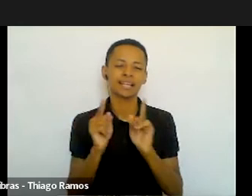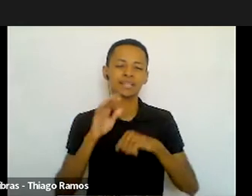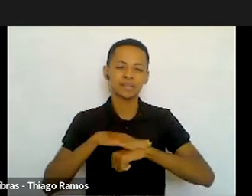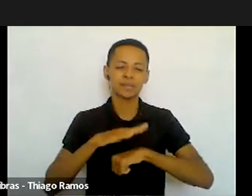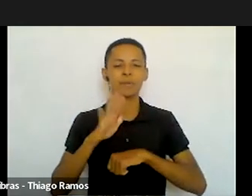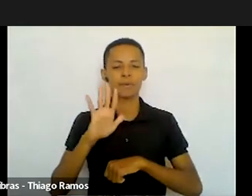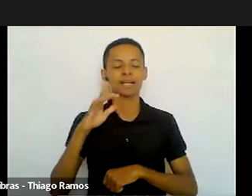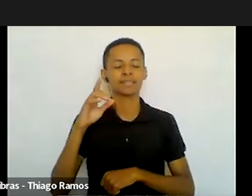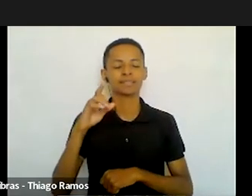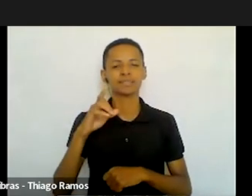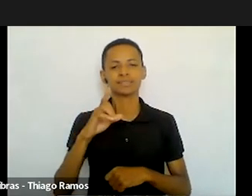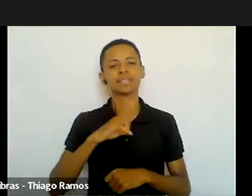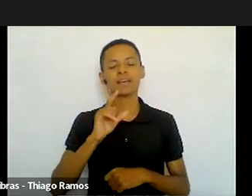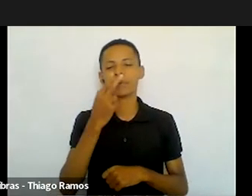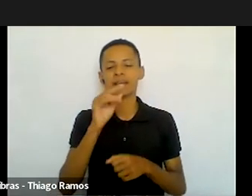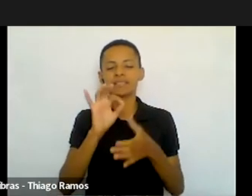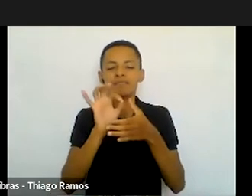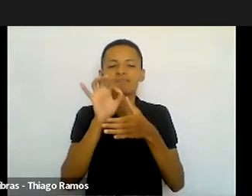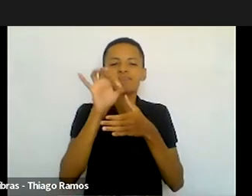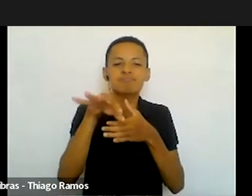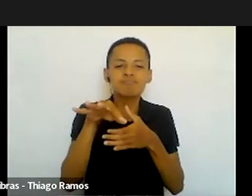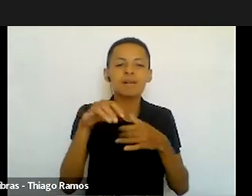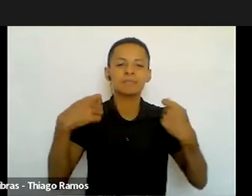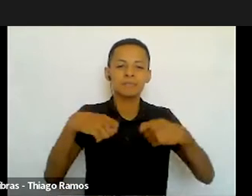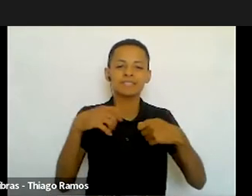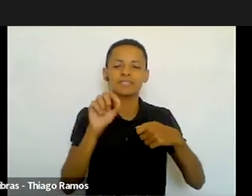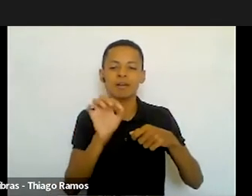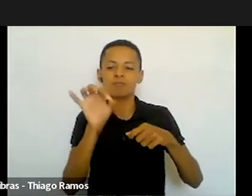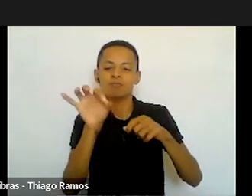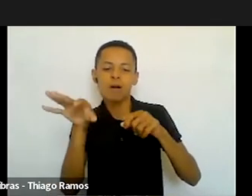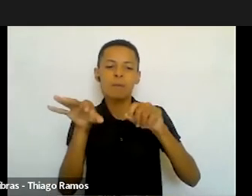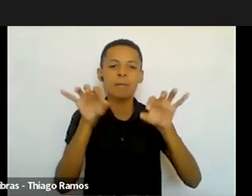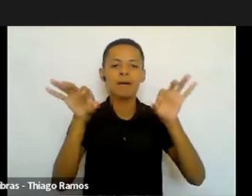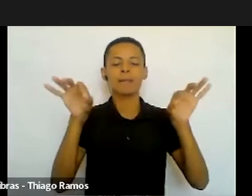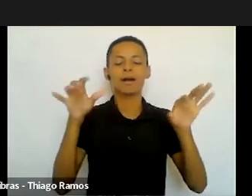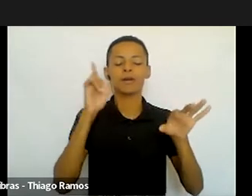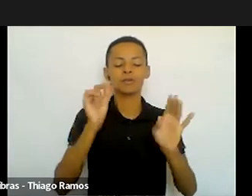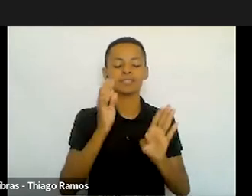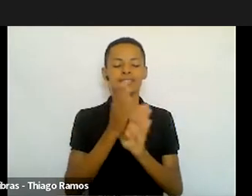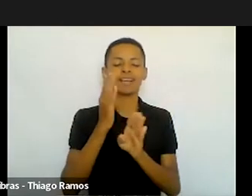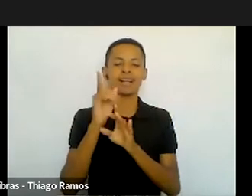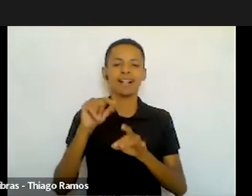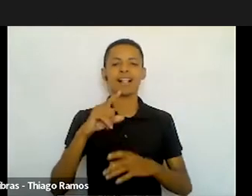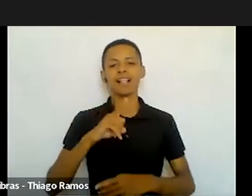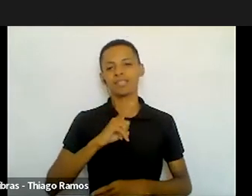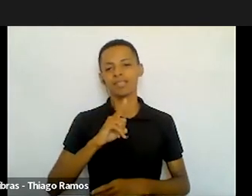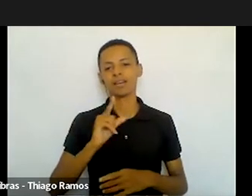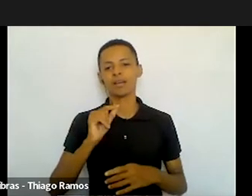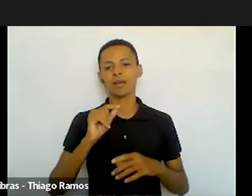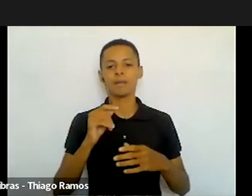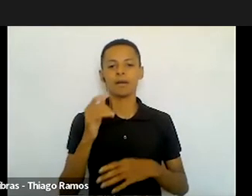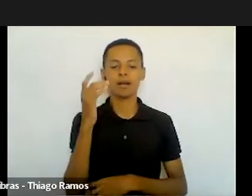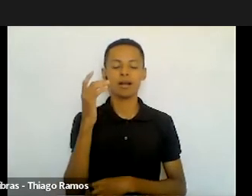semente que deve ser cada vez mais semeada para a gente estar discutindo cada vez mais, até mesmo como foi falado pela companheira agora há